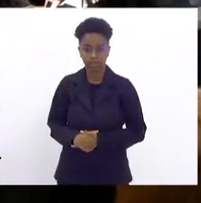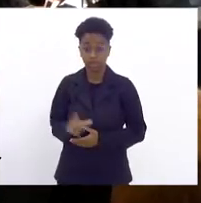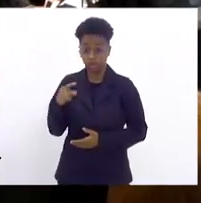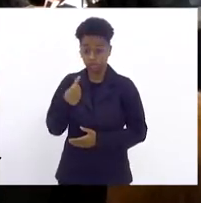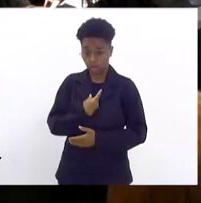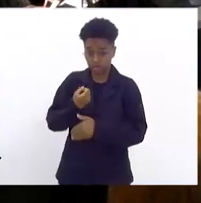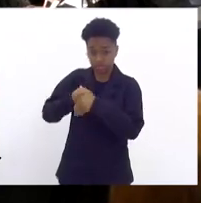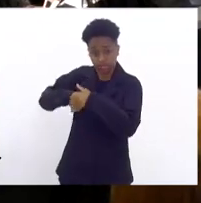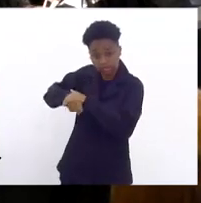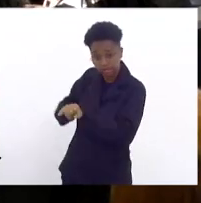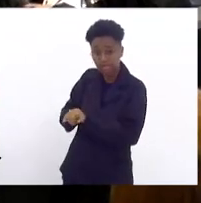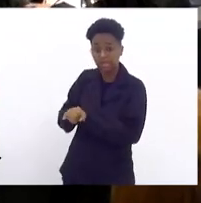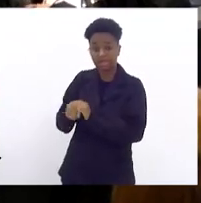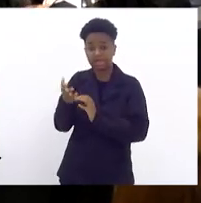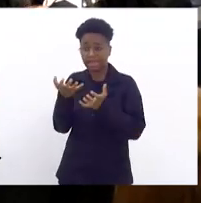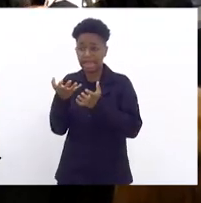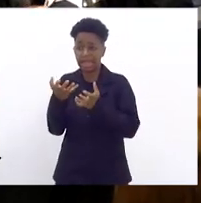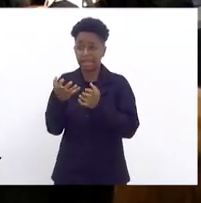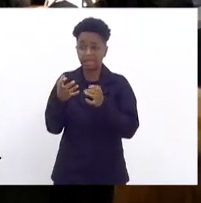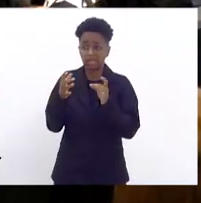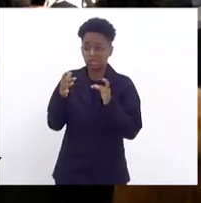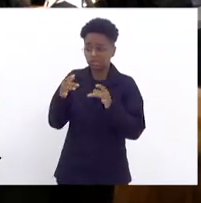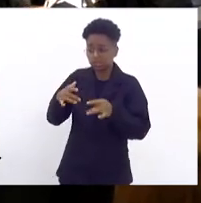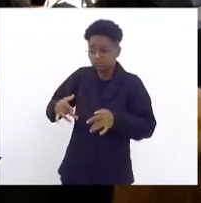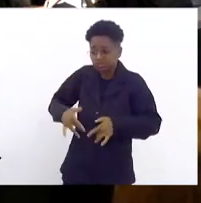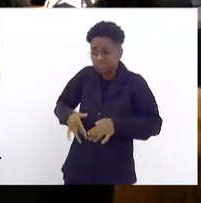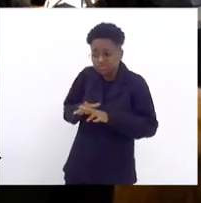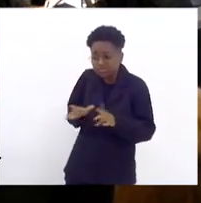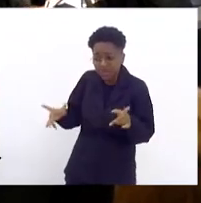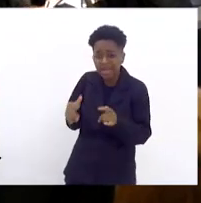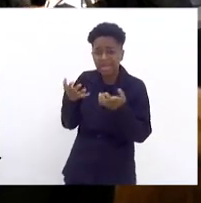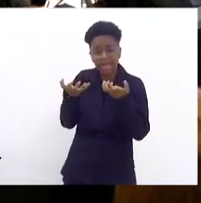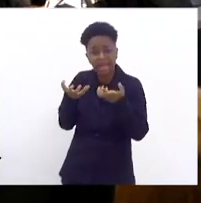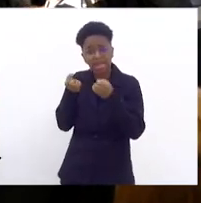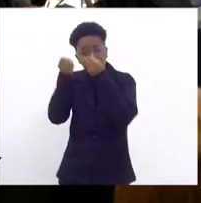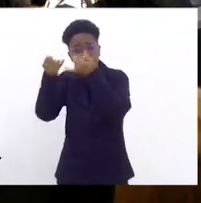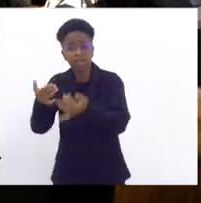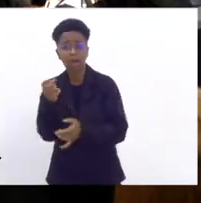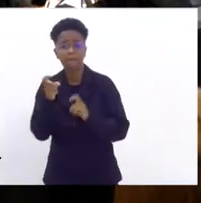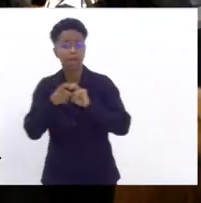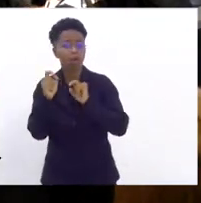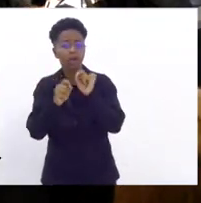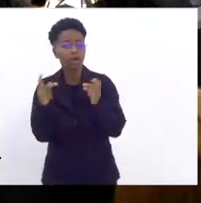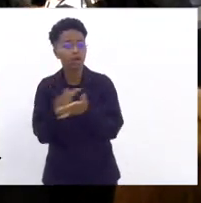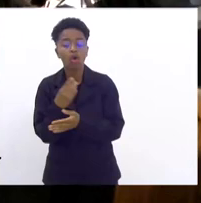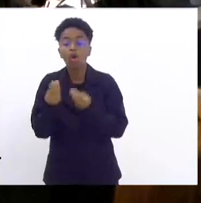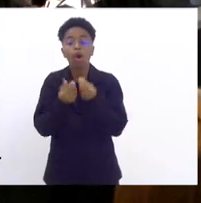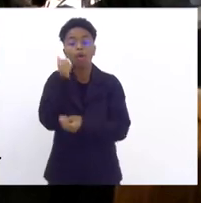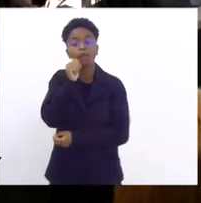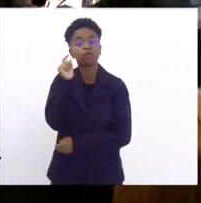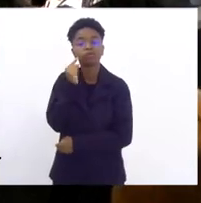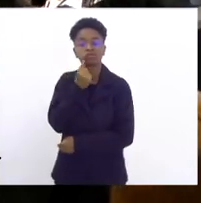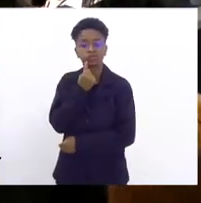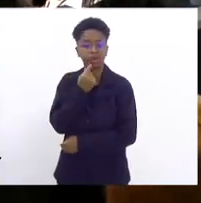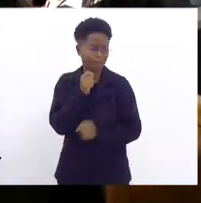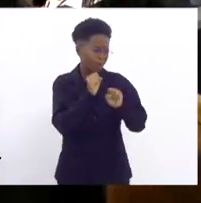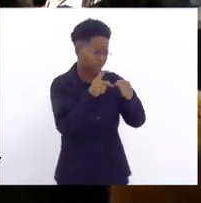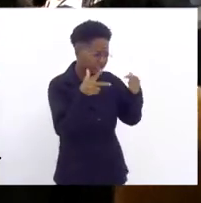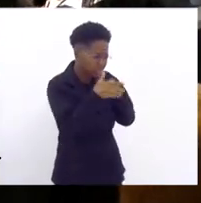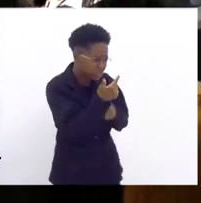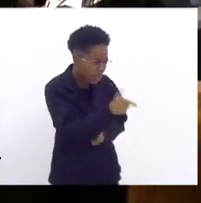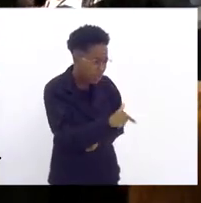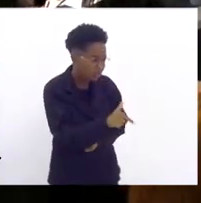queremos qualquer não mexer ou mexeu diferente queremos contar logo para o médico obstetra que está acontecendo como é uma mulher de novo